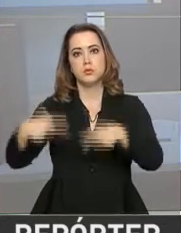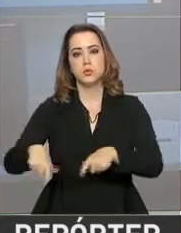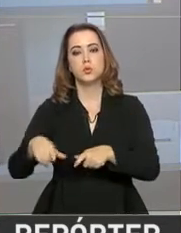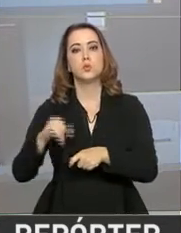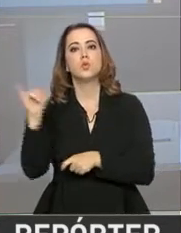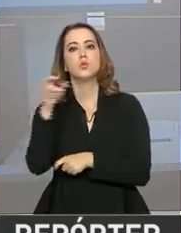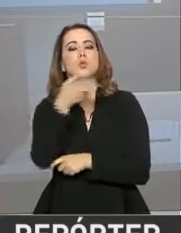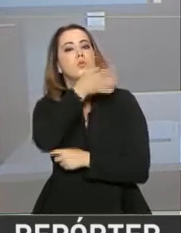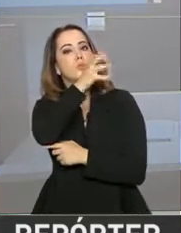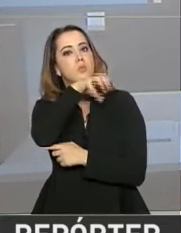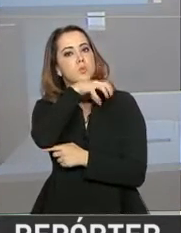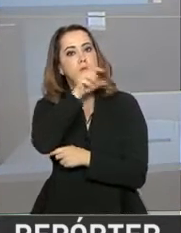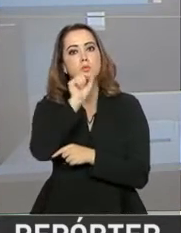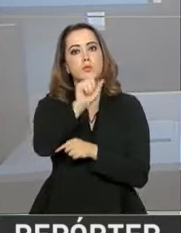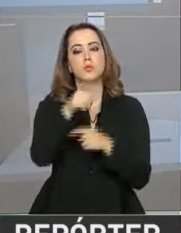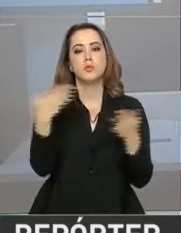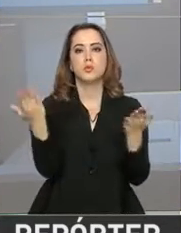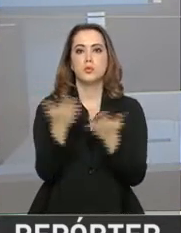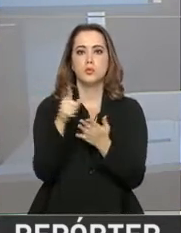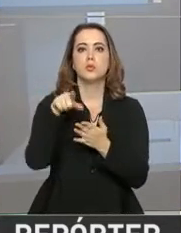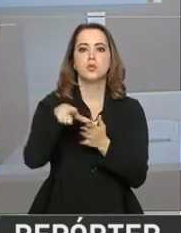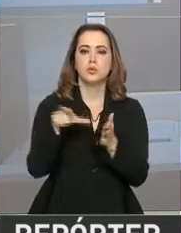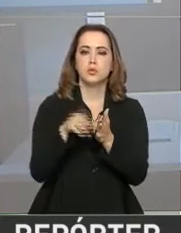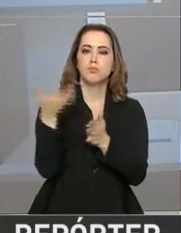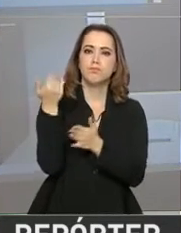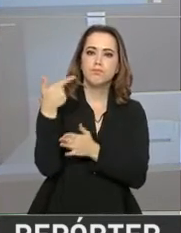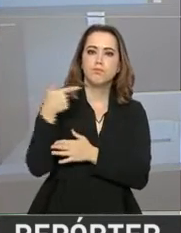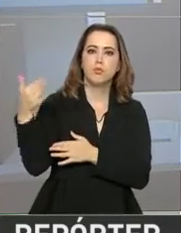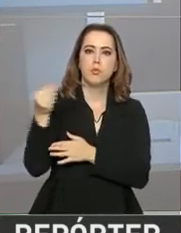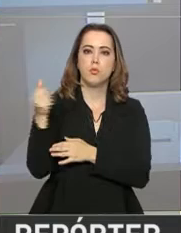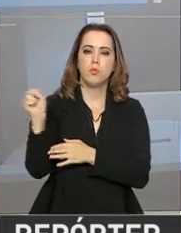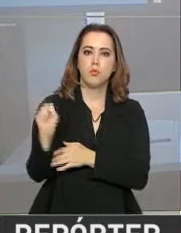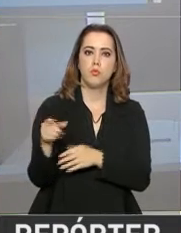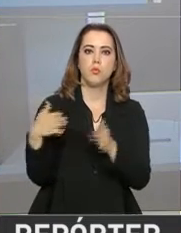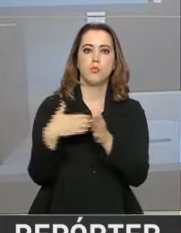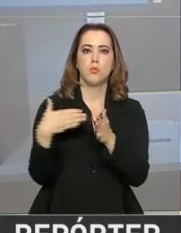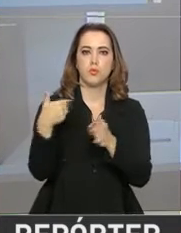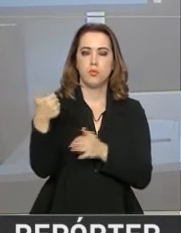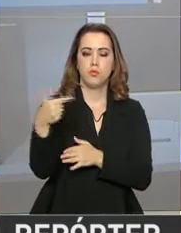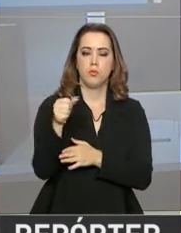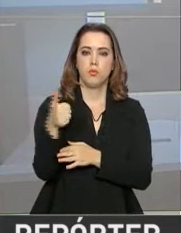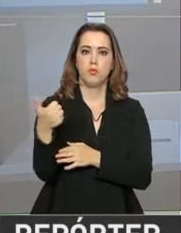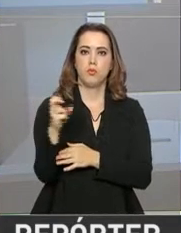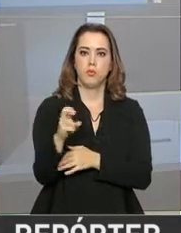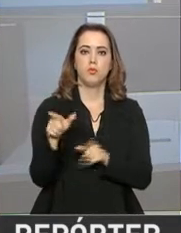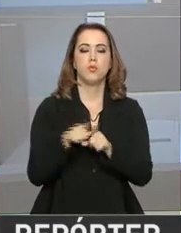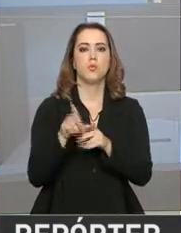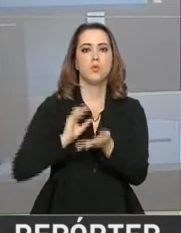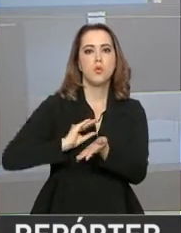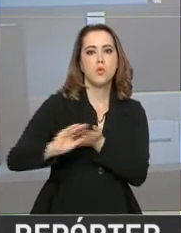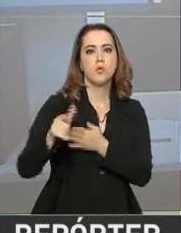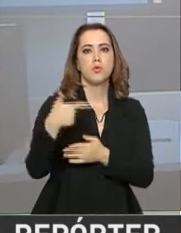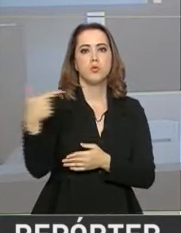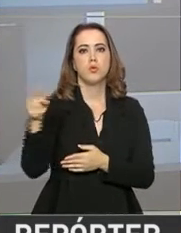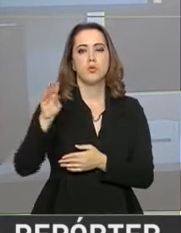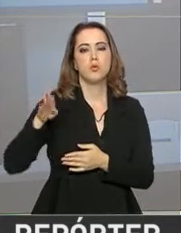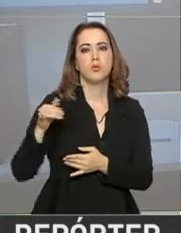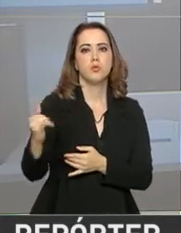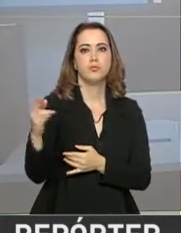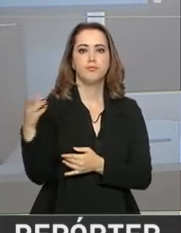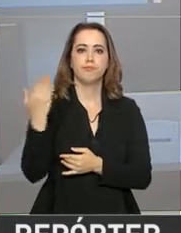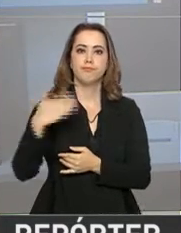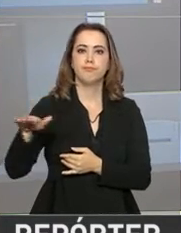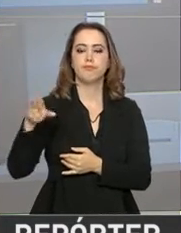lotes residuais de 2008 a 2015. Quase 2 milhões de contribuintes vão receber um total de 2 bilhões e meio de